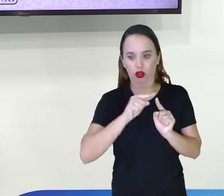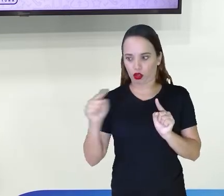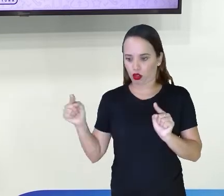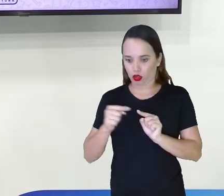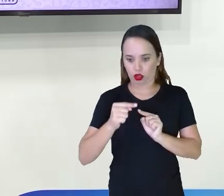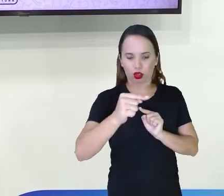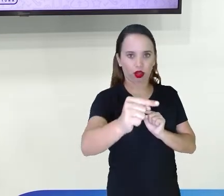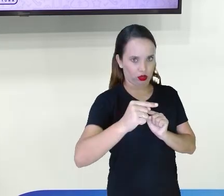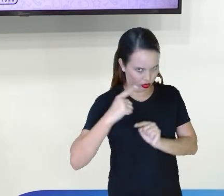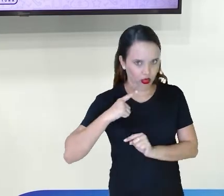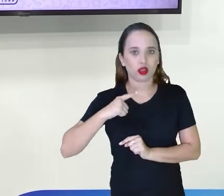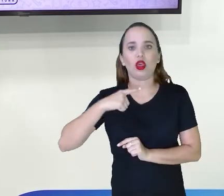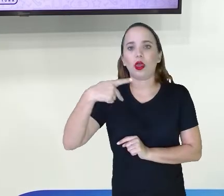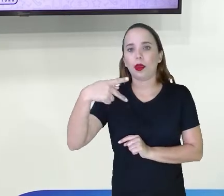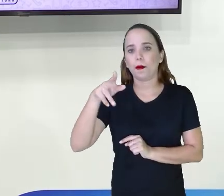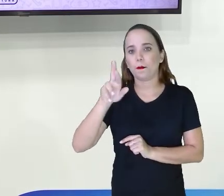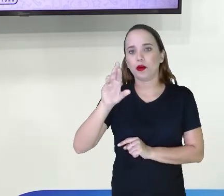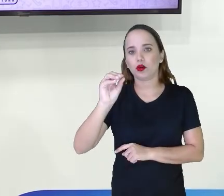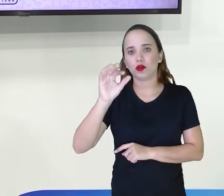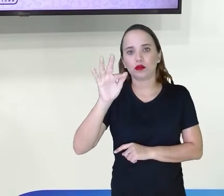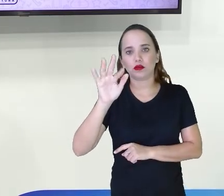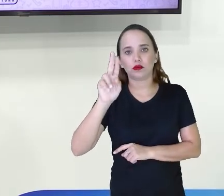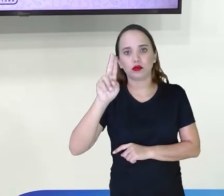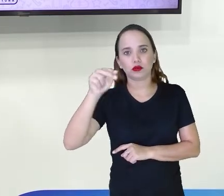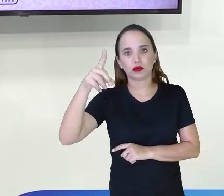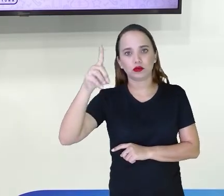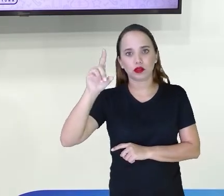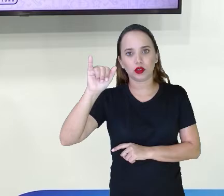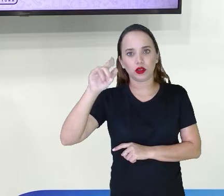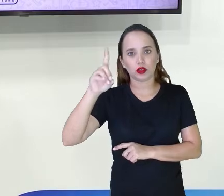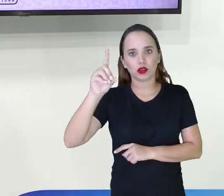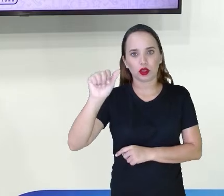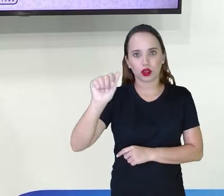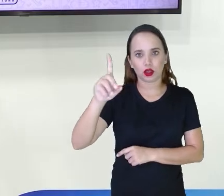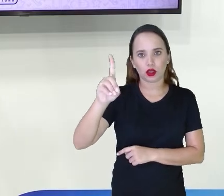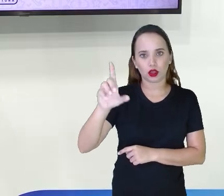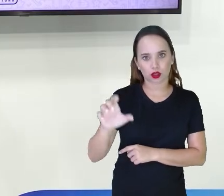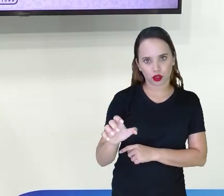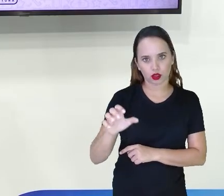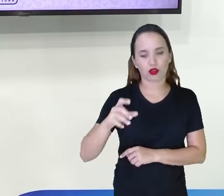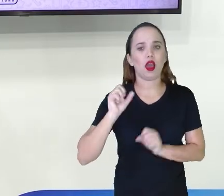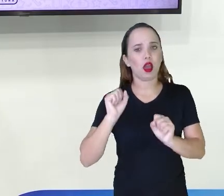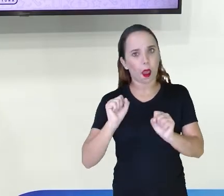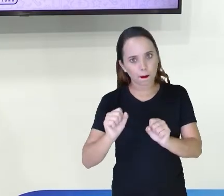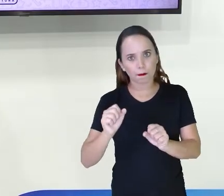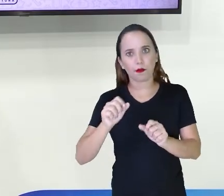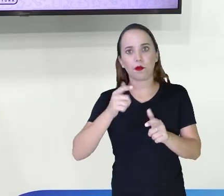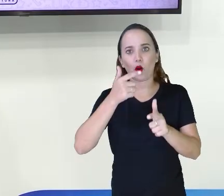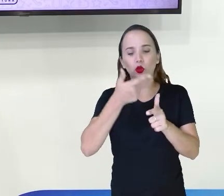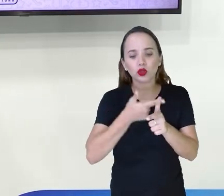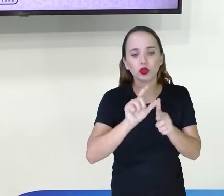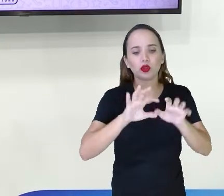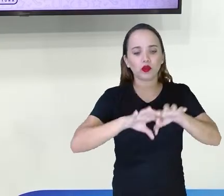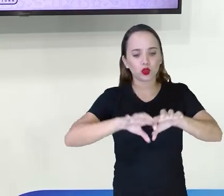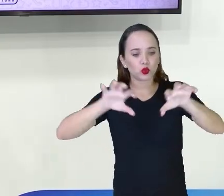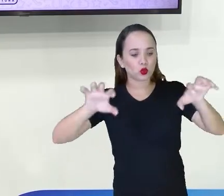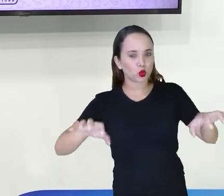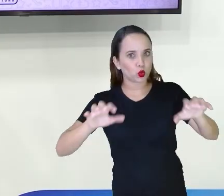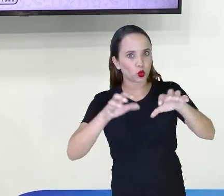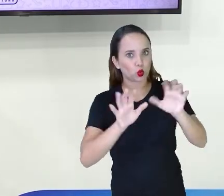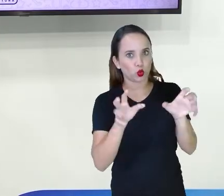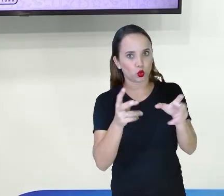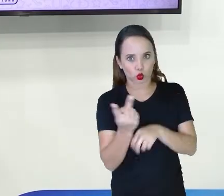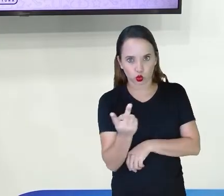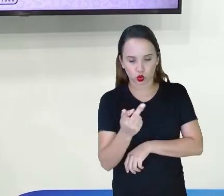têm profundidade, né? Então, a gente pode dividir as figuras espaciais em